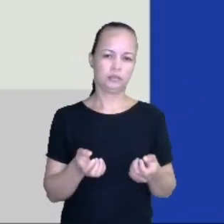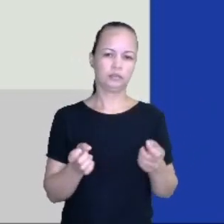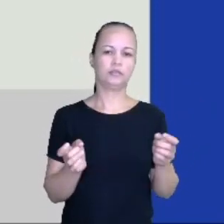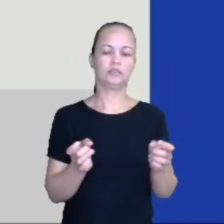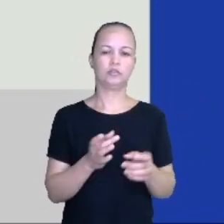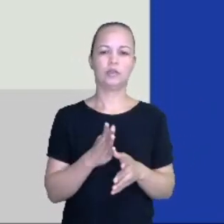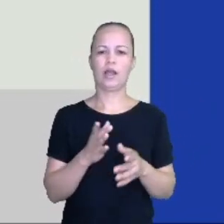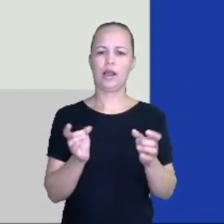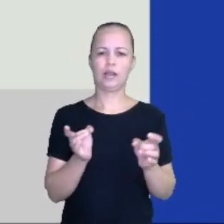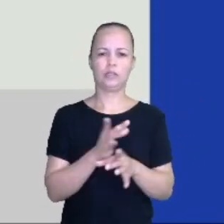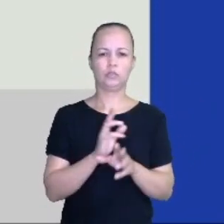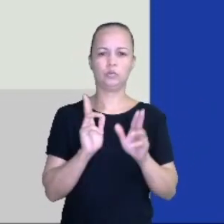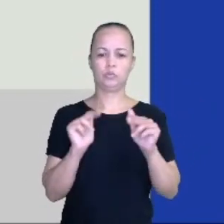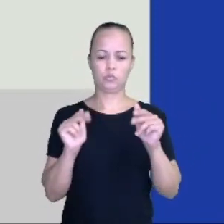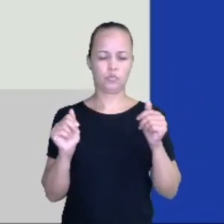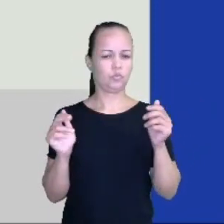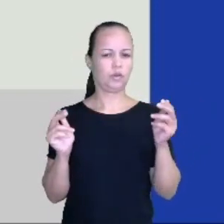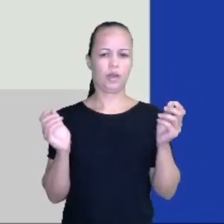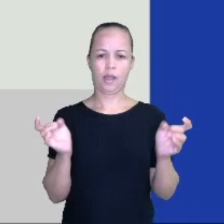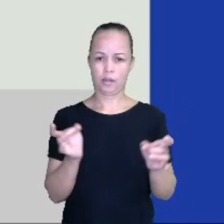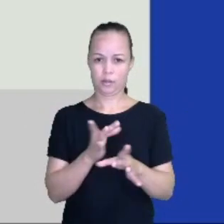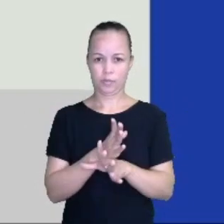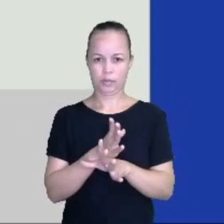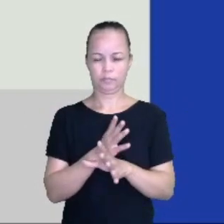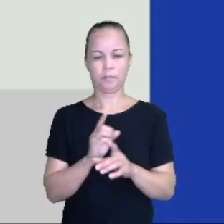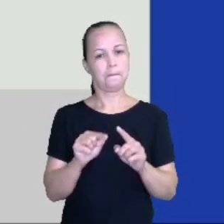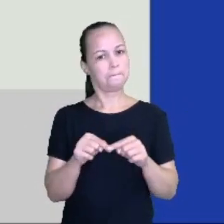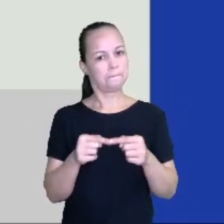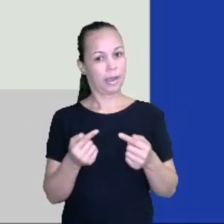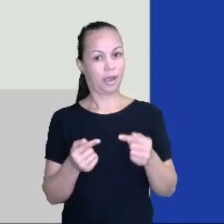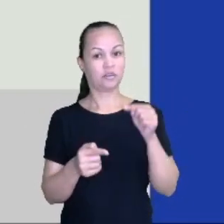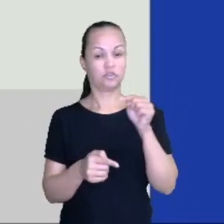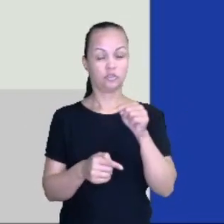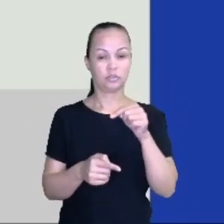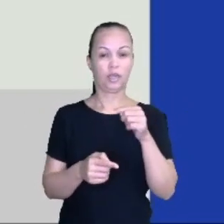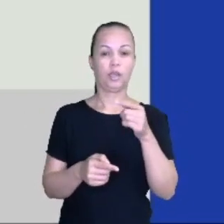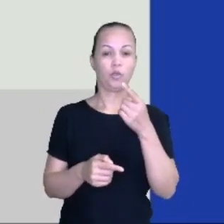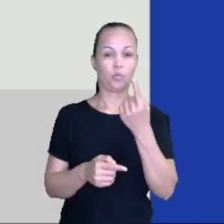utilize, eles não vão acabar. Mas existe um recurso aí